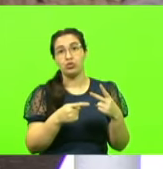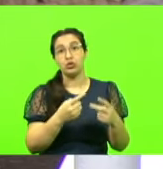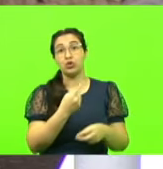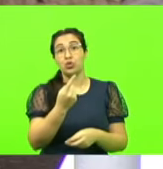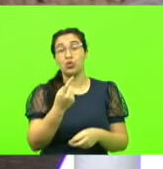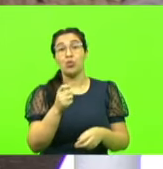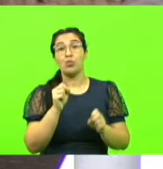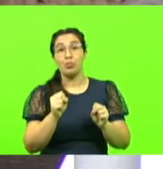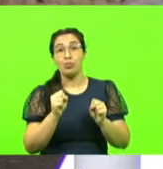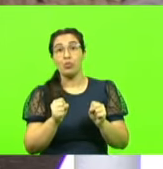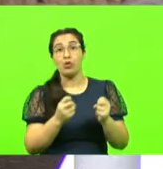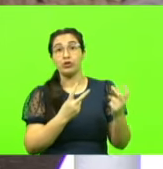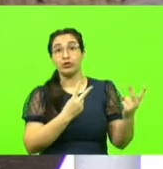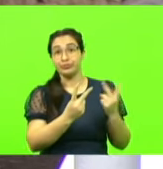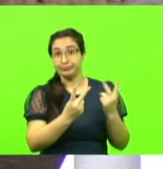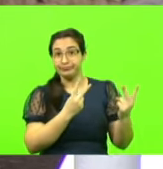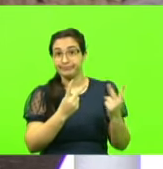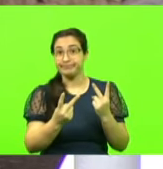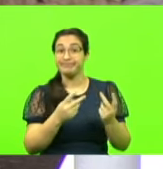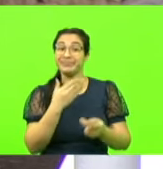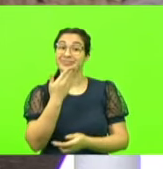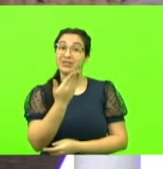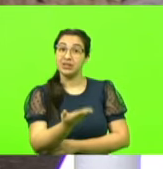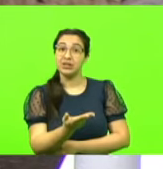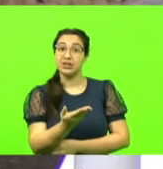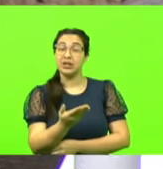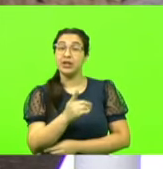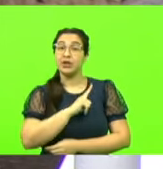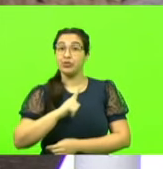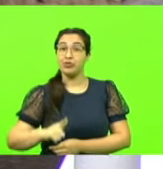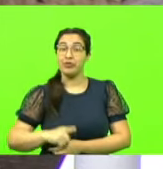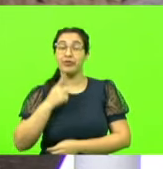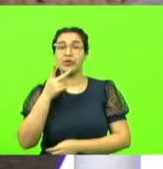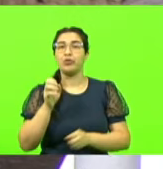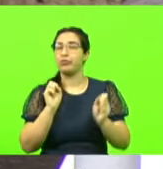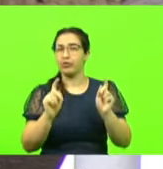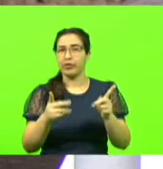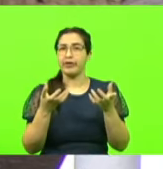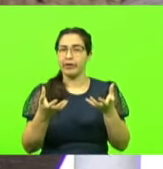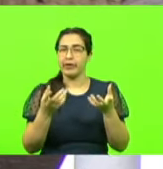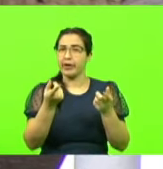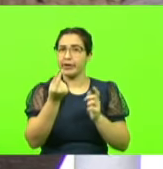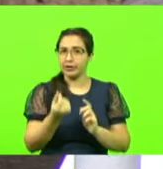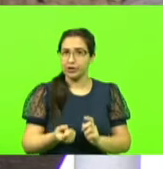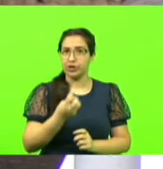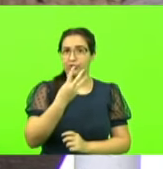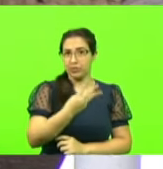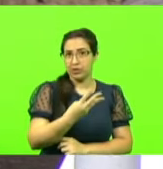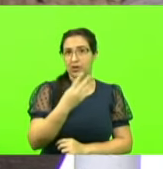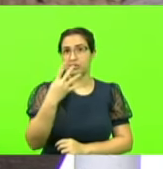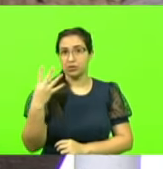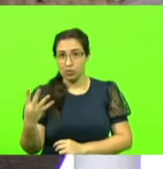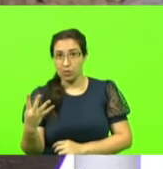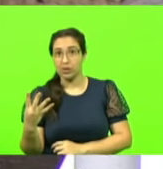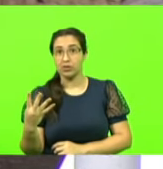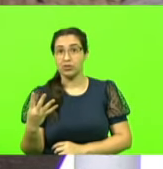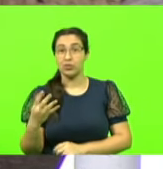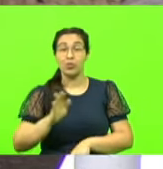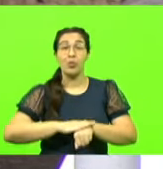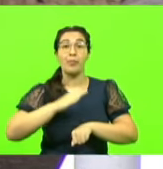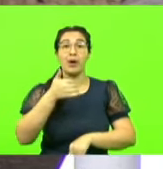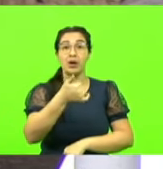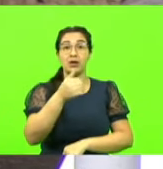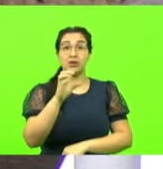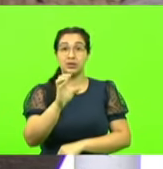governo de Santa Catarina, nesse imbróglio, foi lá e disse: tá bom, então vocês querem dinheiro no 3 e 4, eu vou colocar mais 100 milhões,